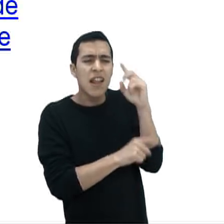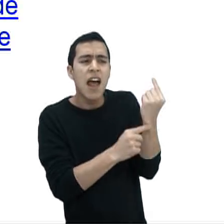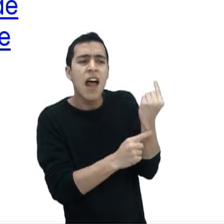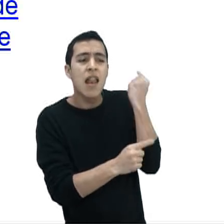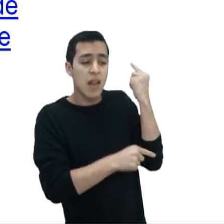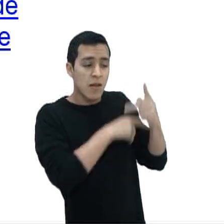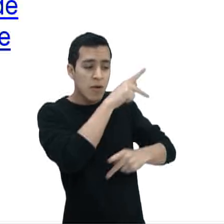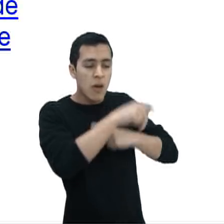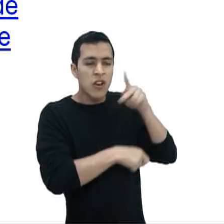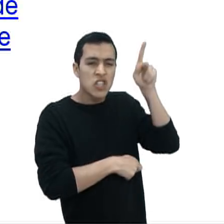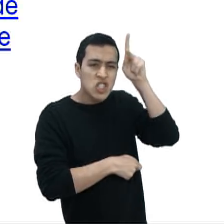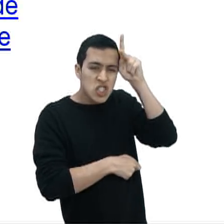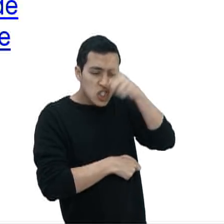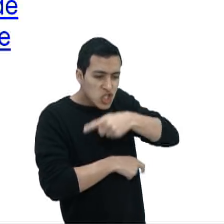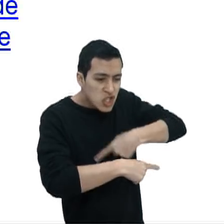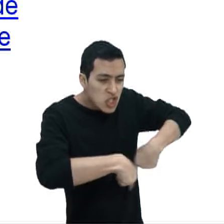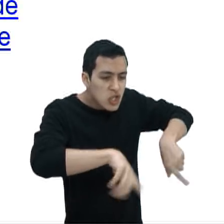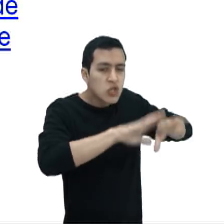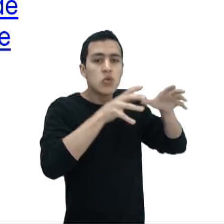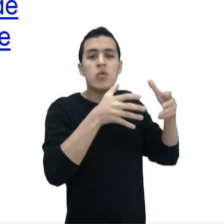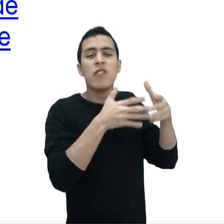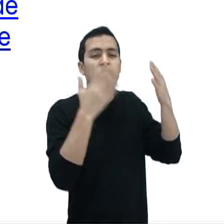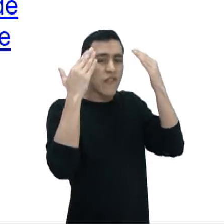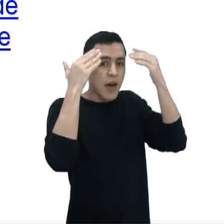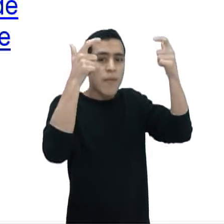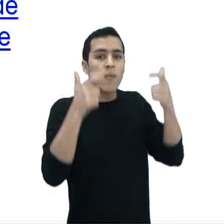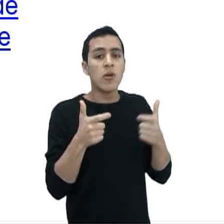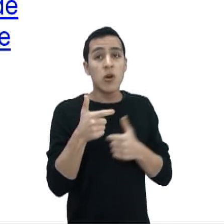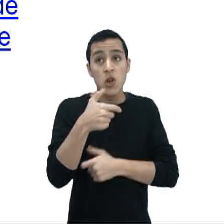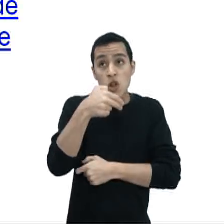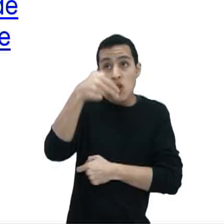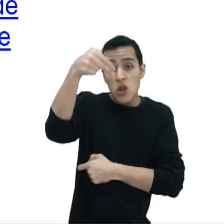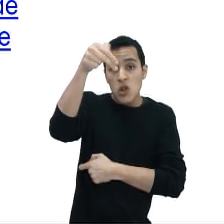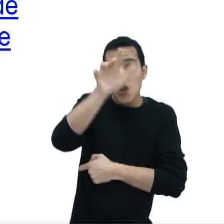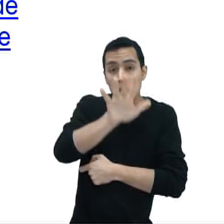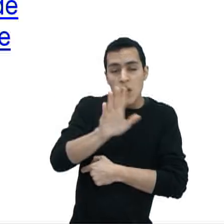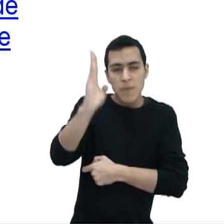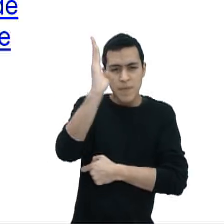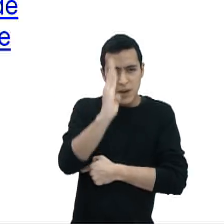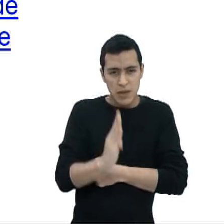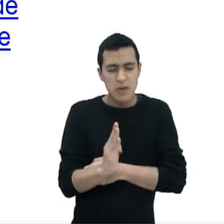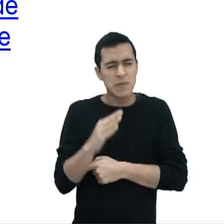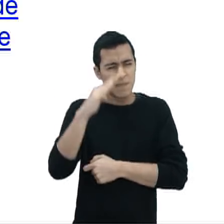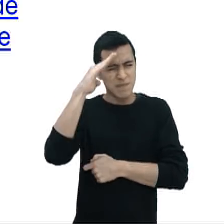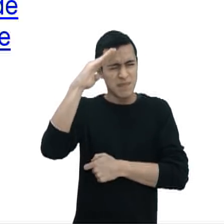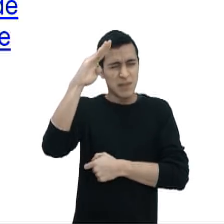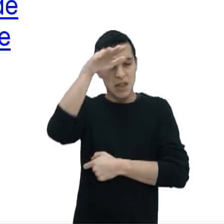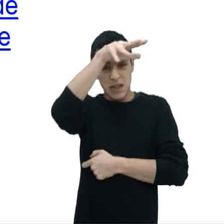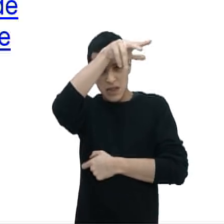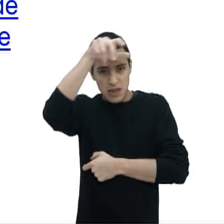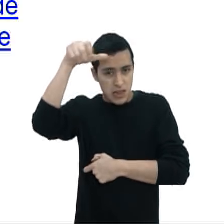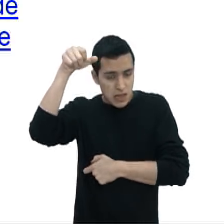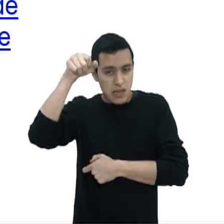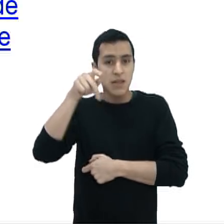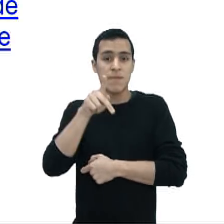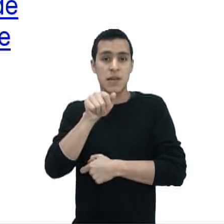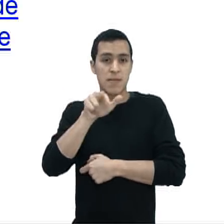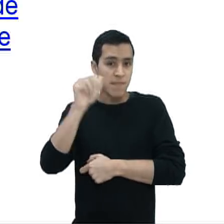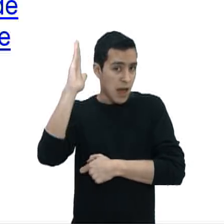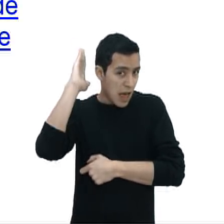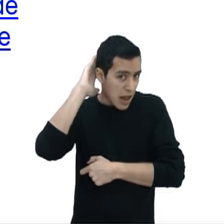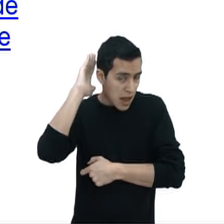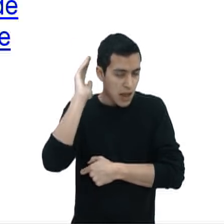povos indígenas, sendo muito famosa no norte do Brasil, sobretudo no Amazonas e Pará. Essa lenda é